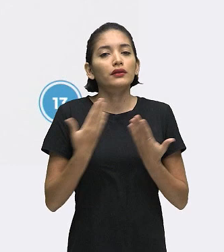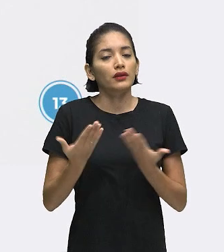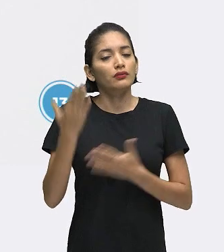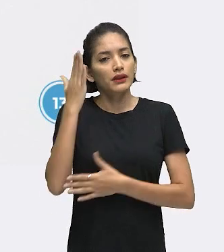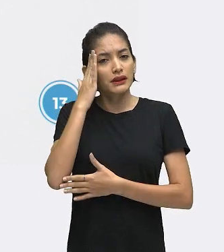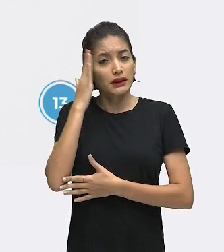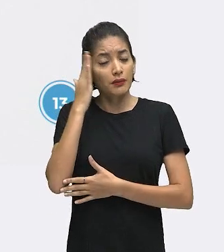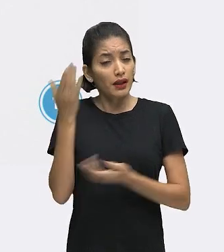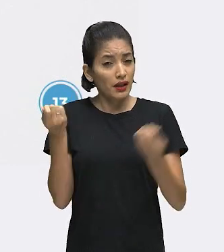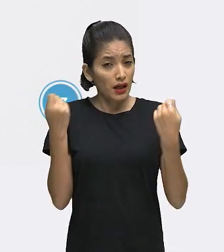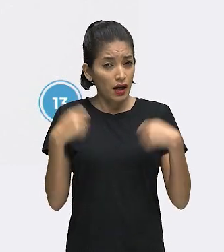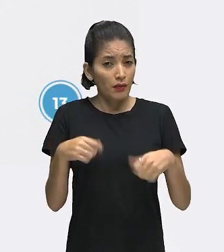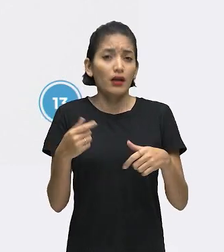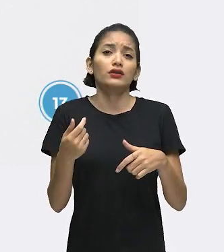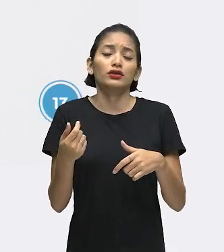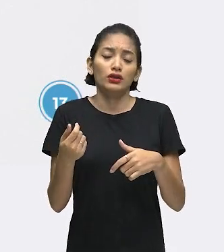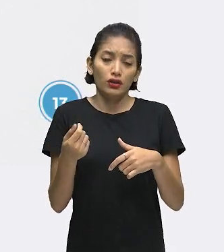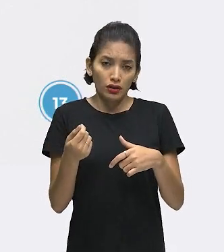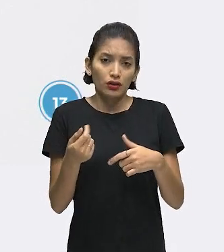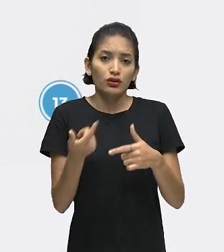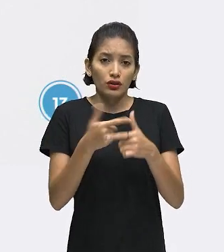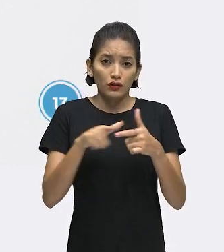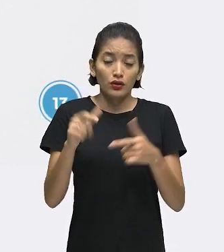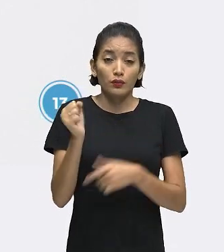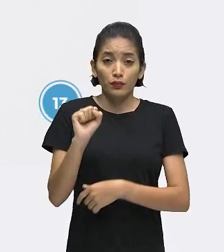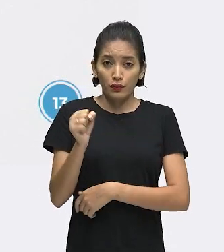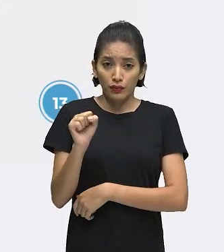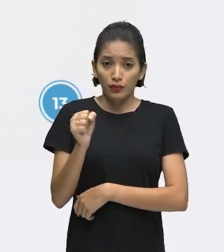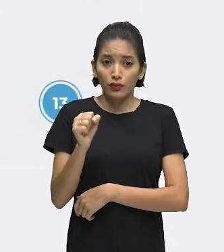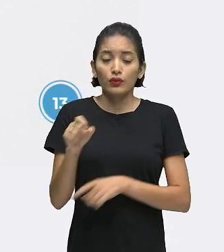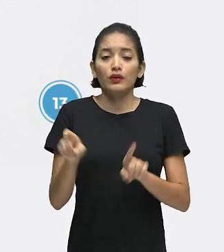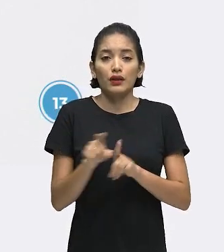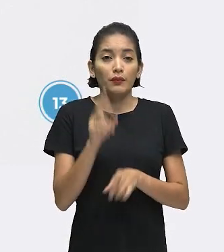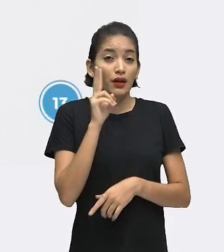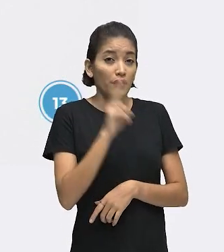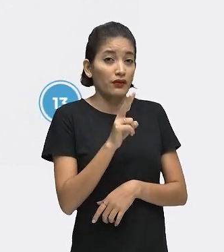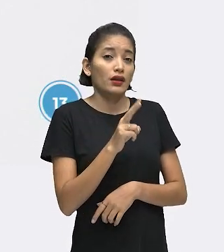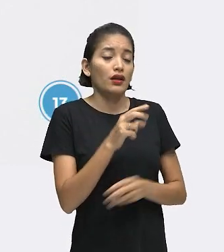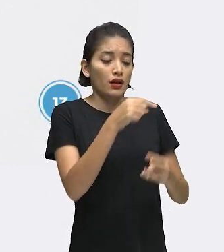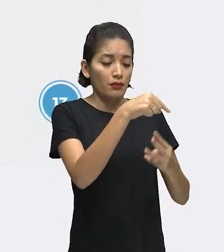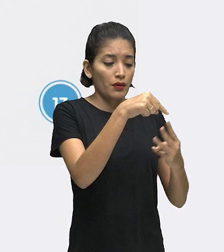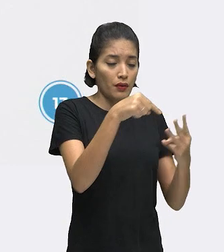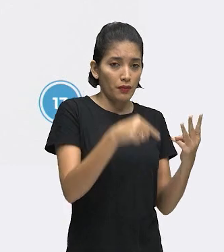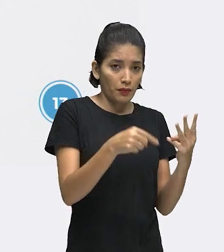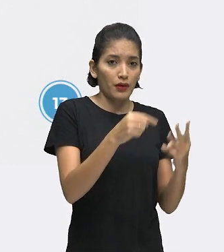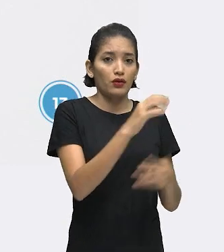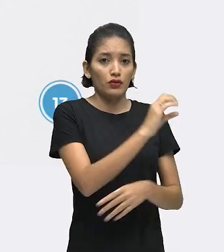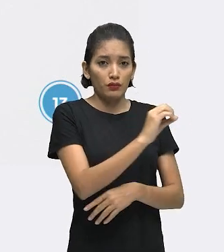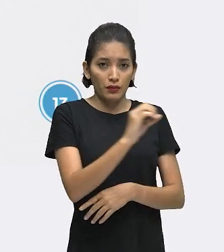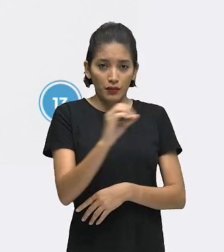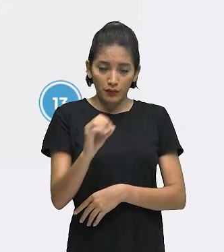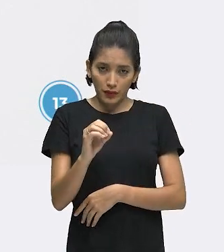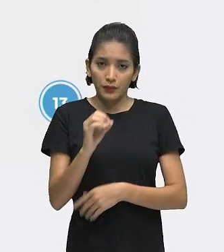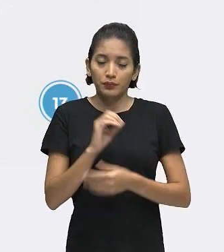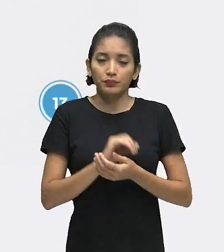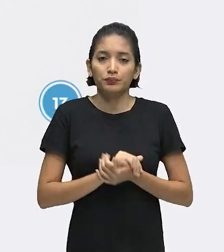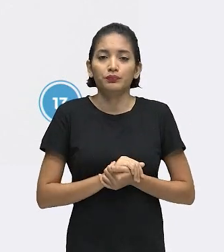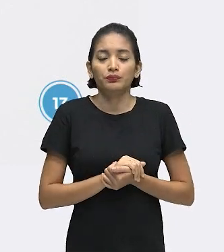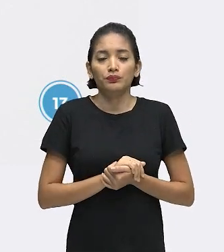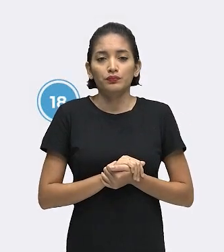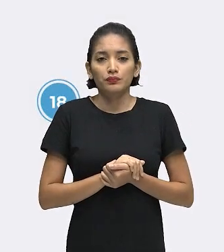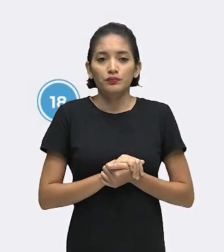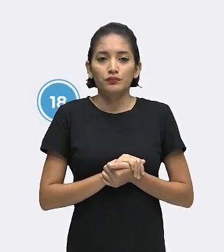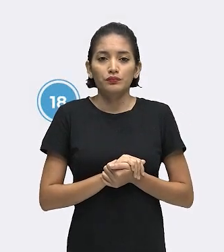ele é divisível por 8, a gente tem que olhar para os 3 últimos algarismos. Então vamos ver aí o